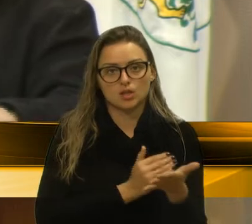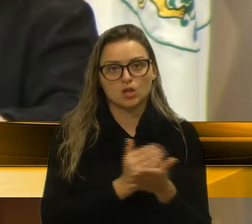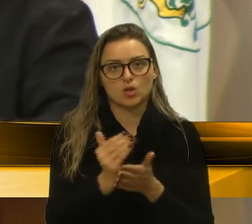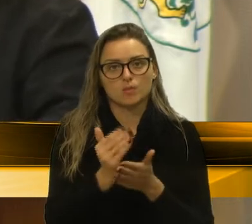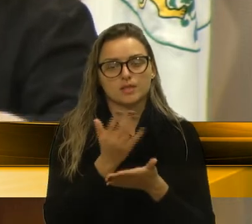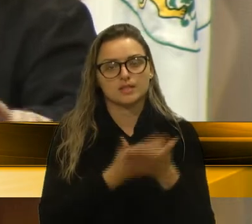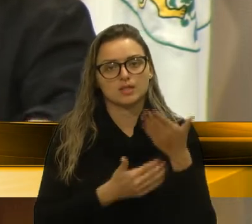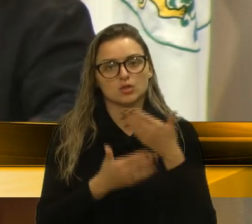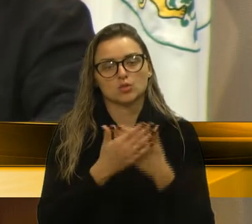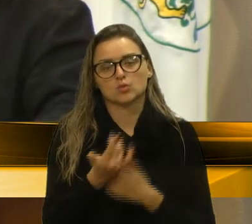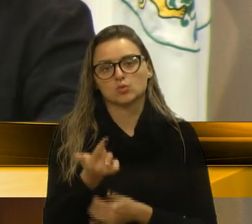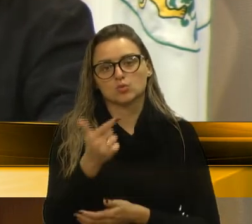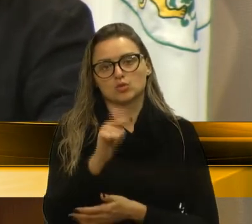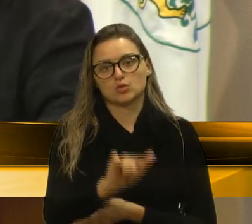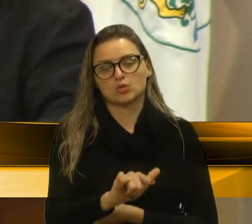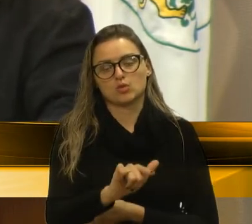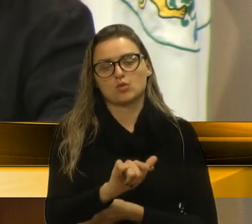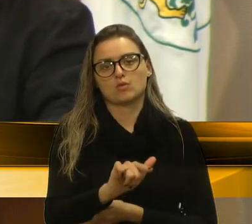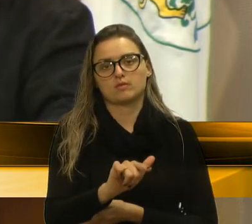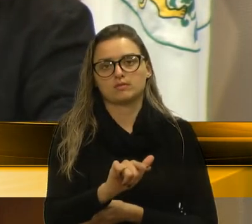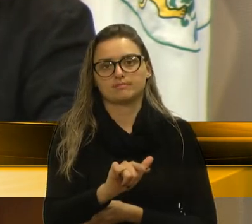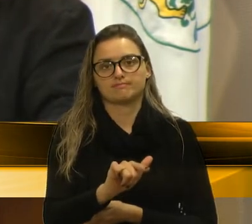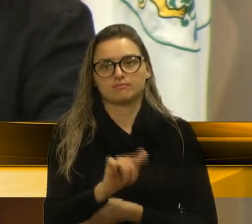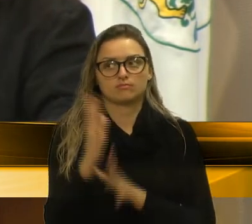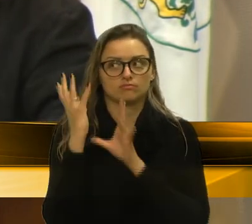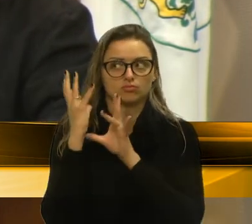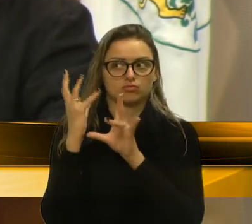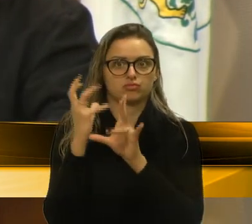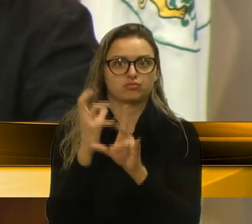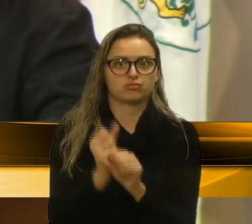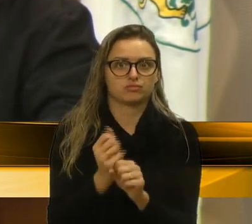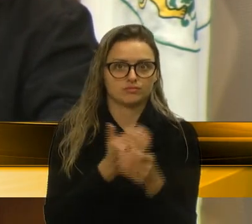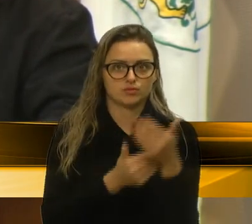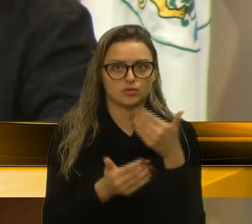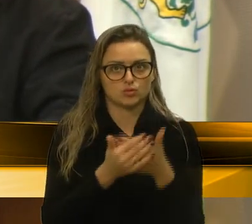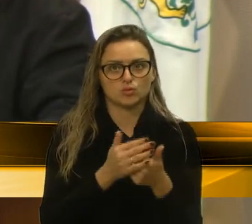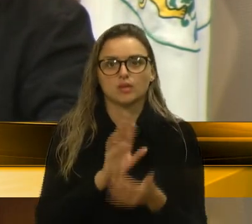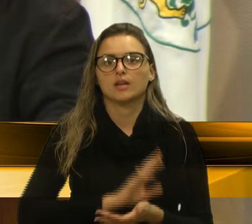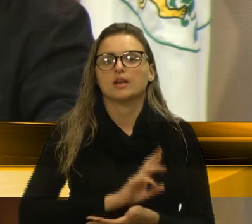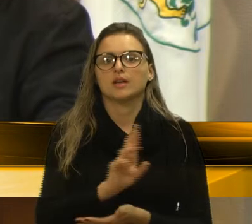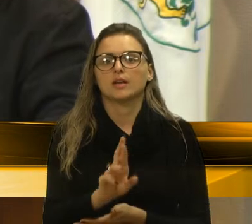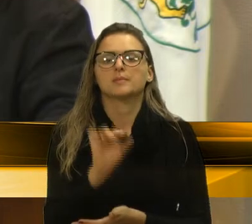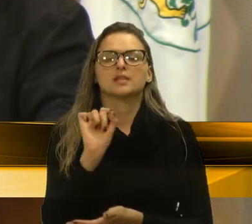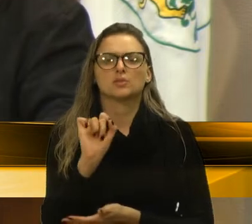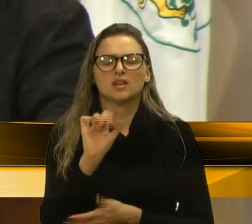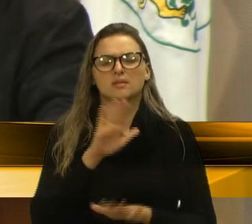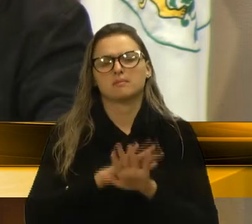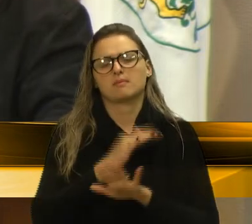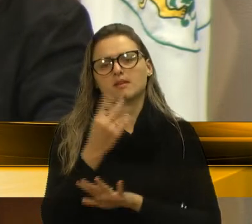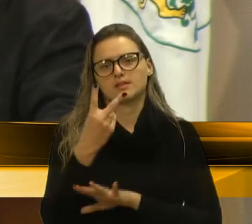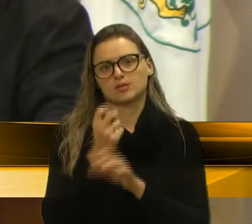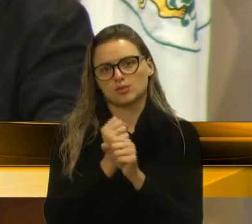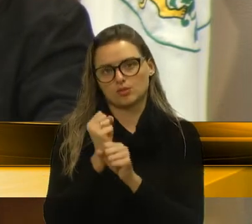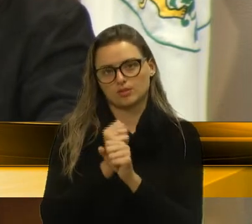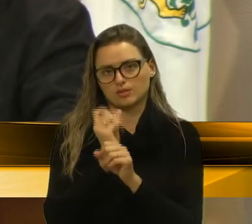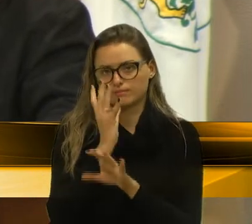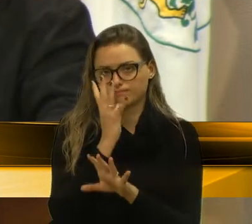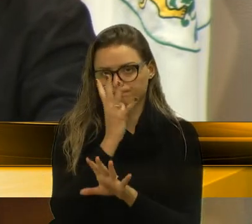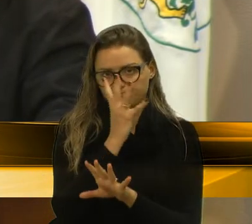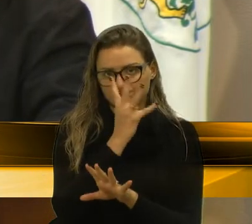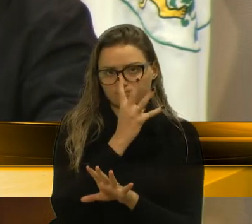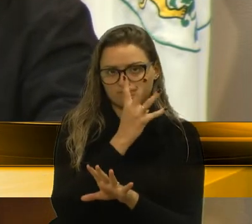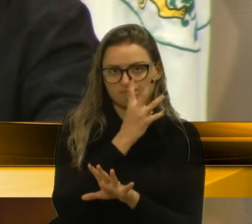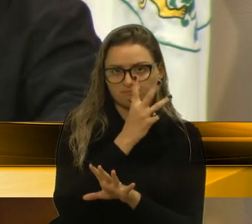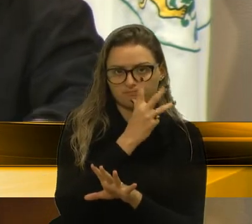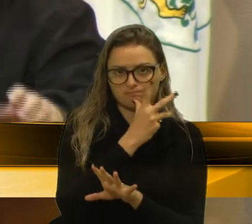um processo de revisão do plano diretor. Portanto, isso representa, no mínimo, mais 2 anos, né?